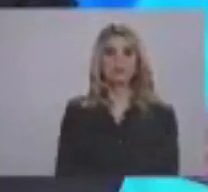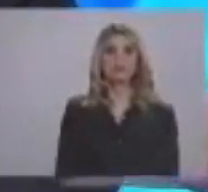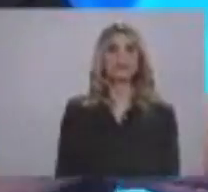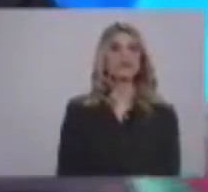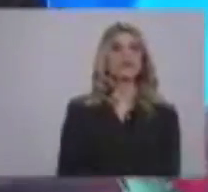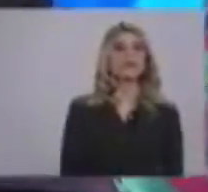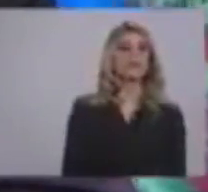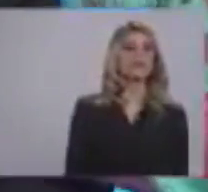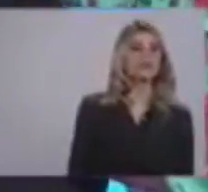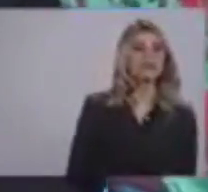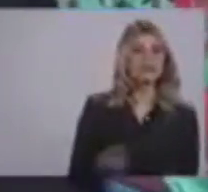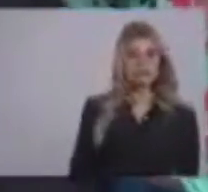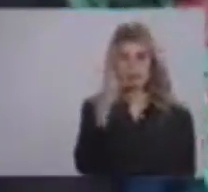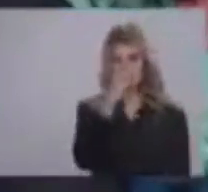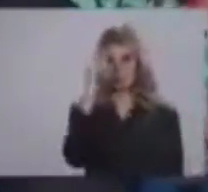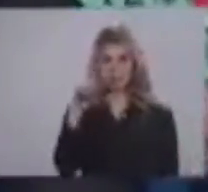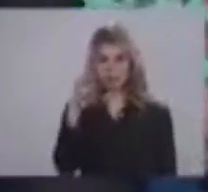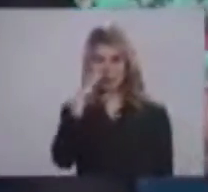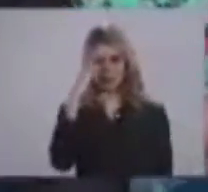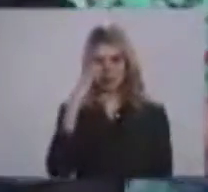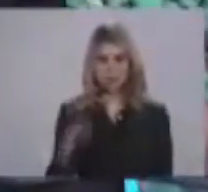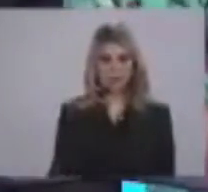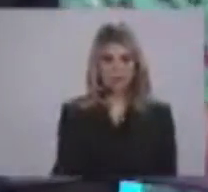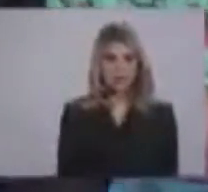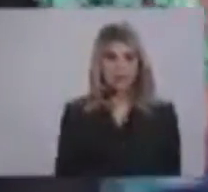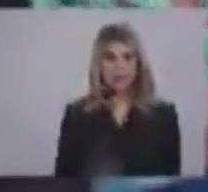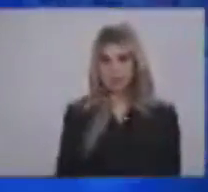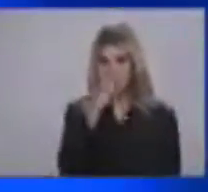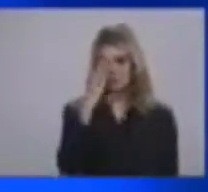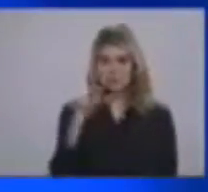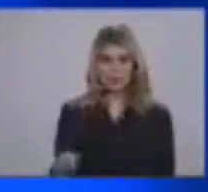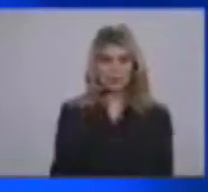Está passando mal. Está passando mal. Por favor. Não dá